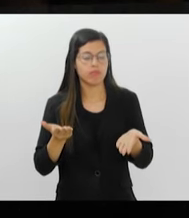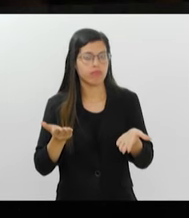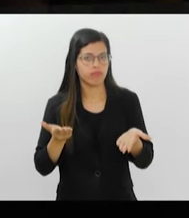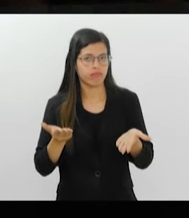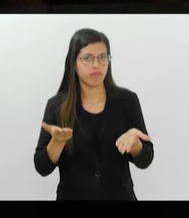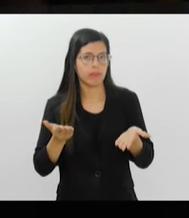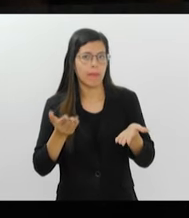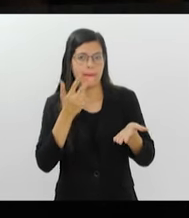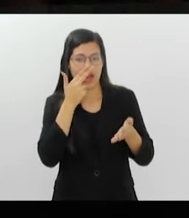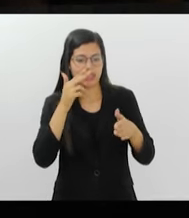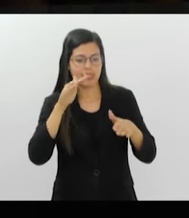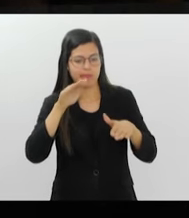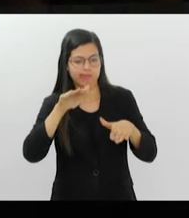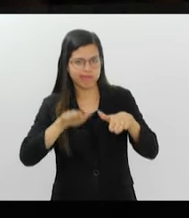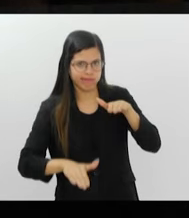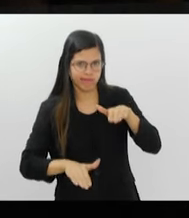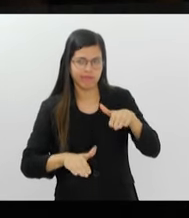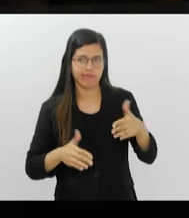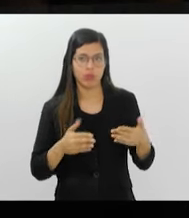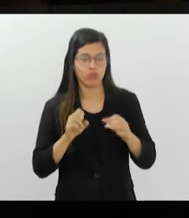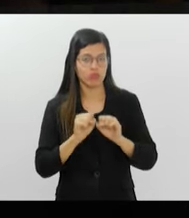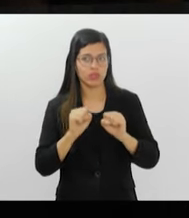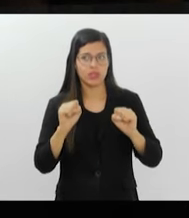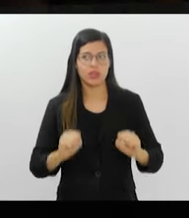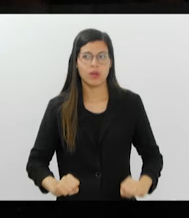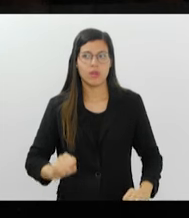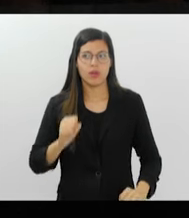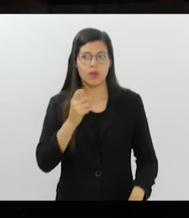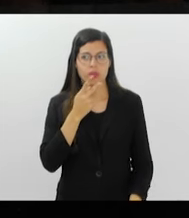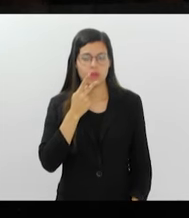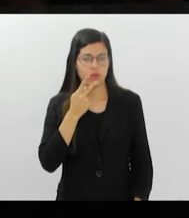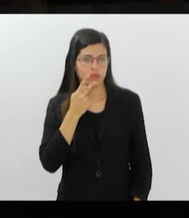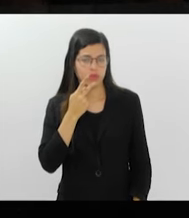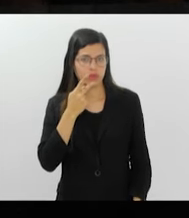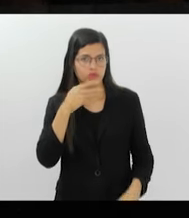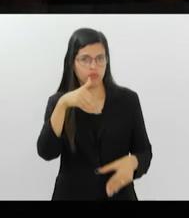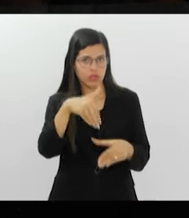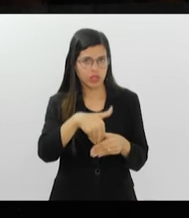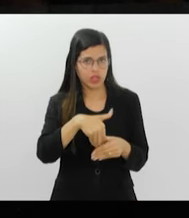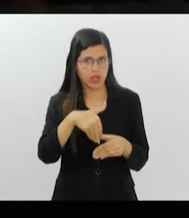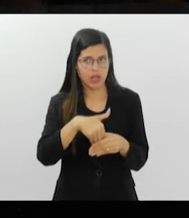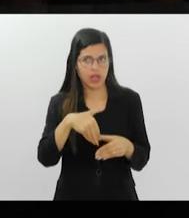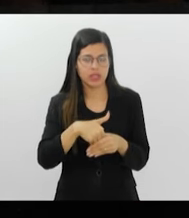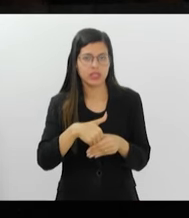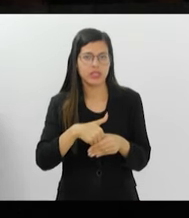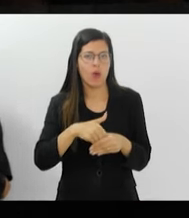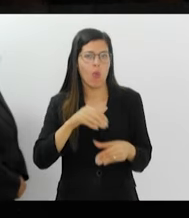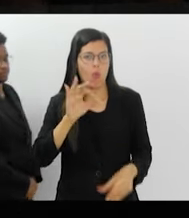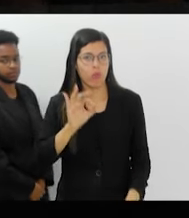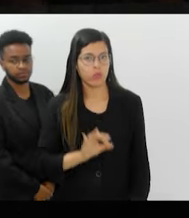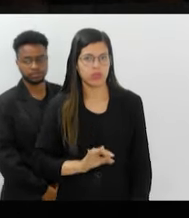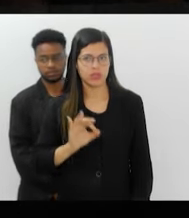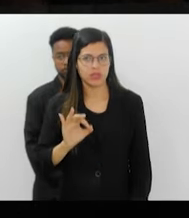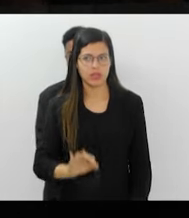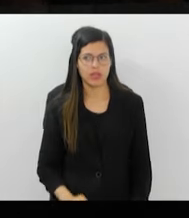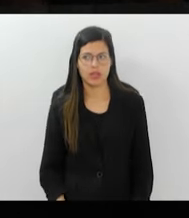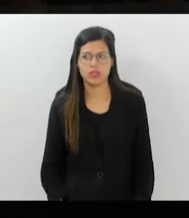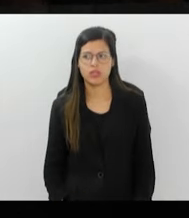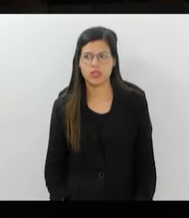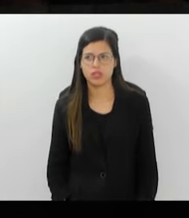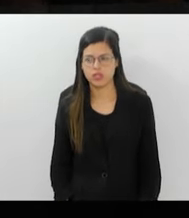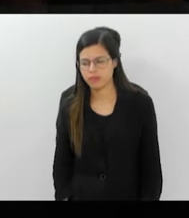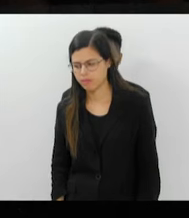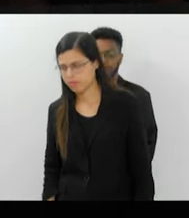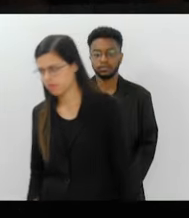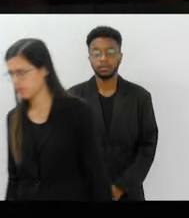o sistema. E estou falando aí de eleição proporcional, desequilibrando totalmente, porque